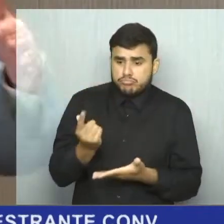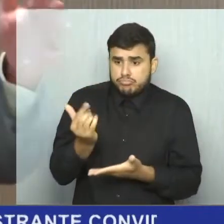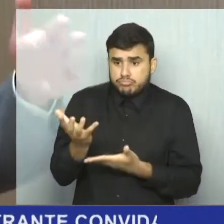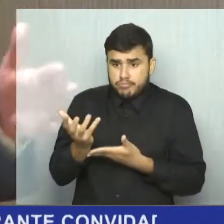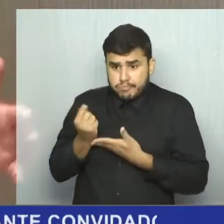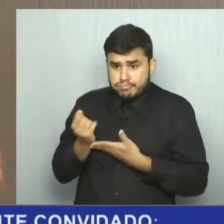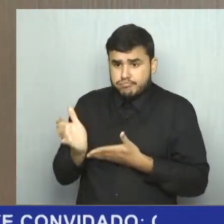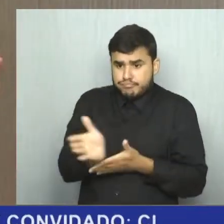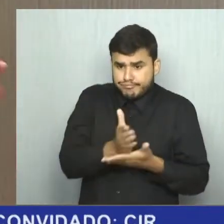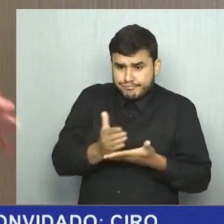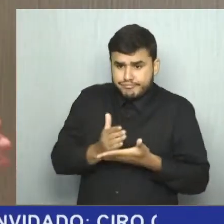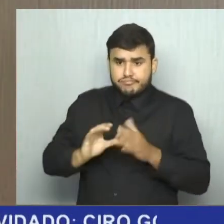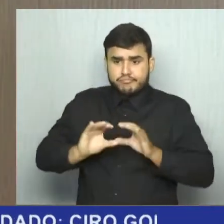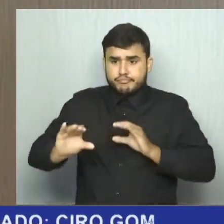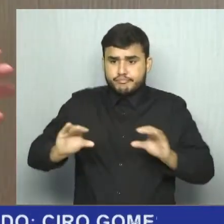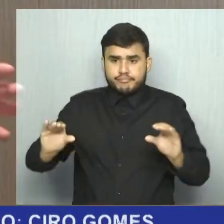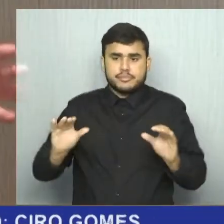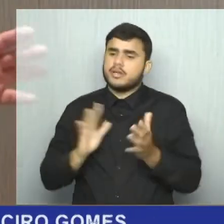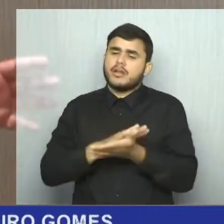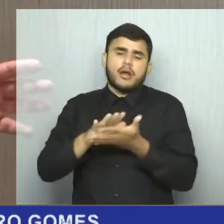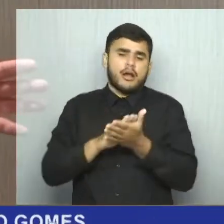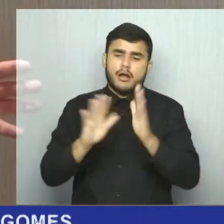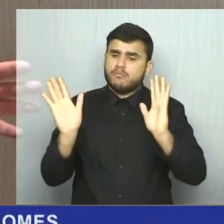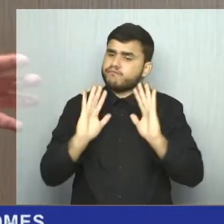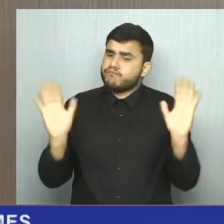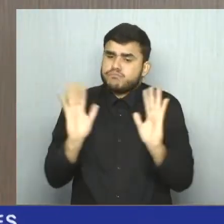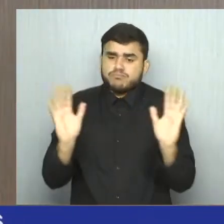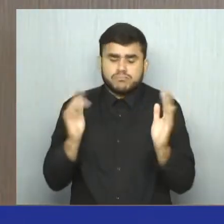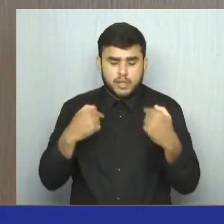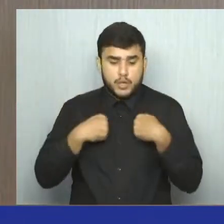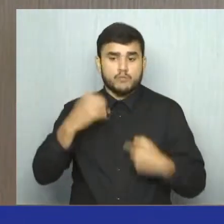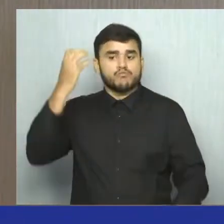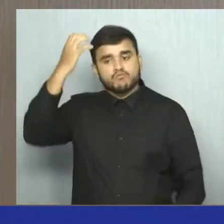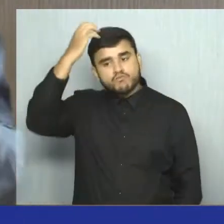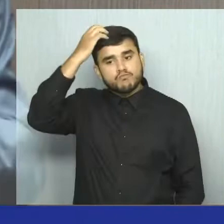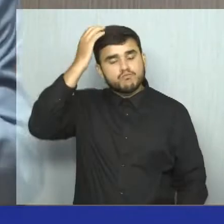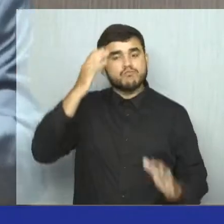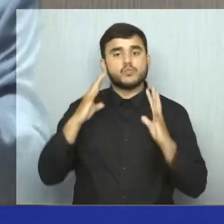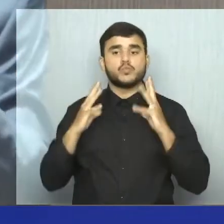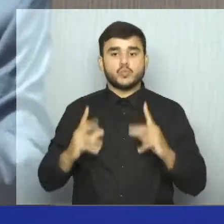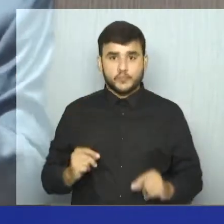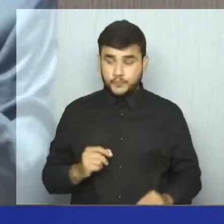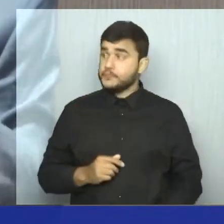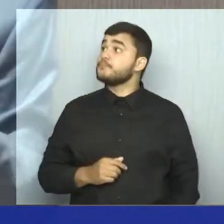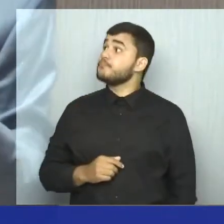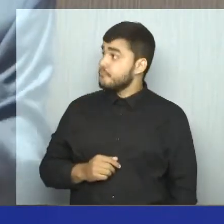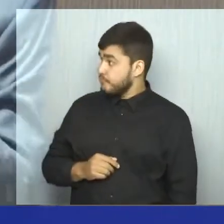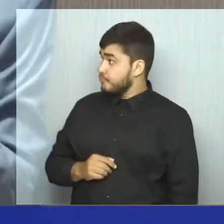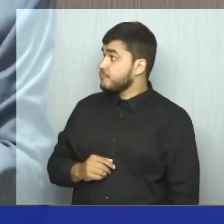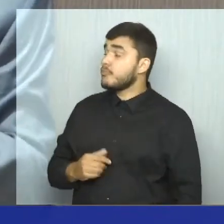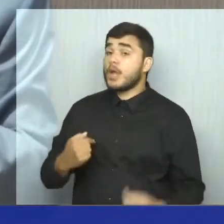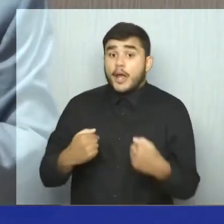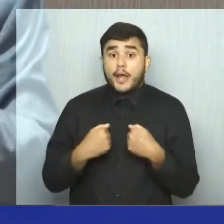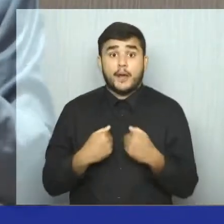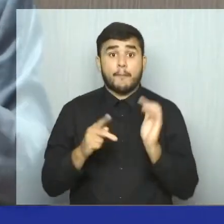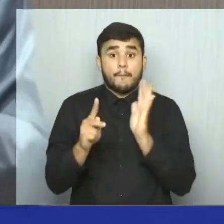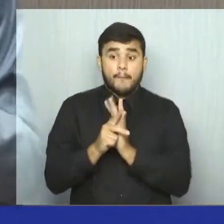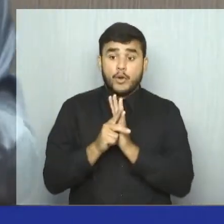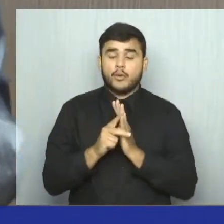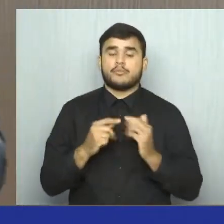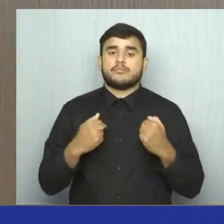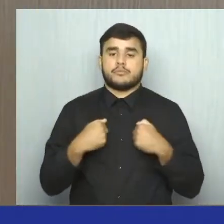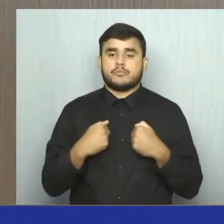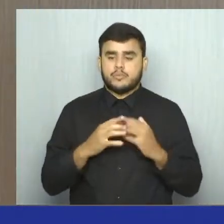as receitas coletivas que o Estado absoluto arrecadava. Era tudo uma propriedade absoluta de uma